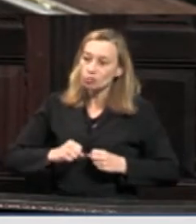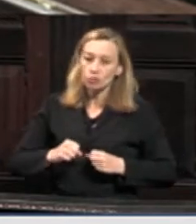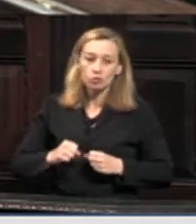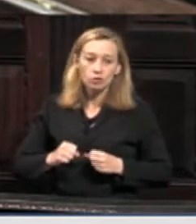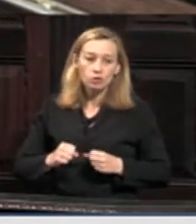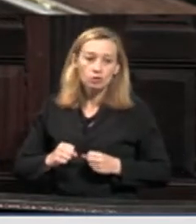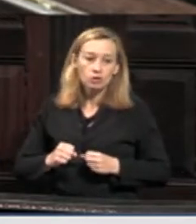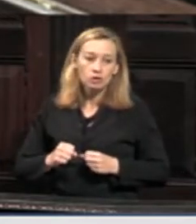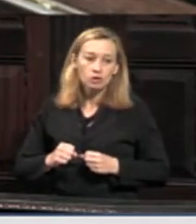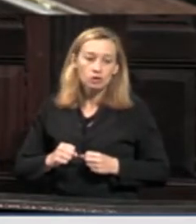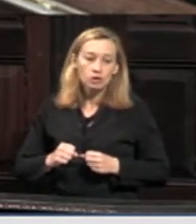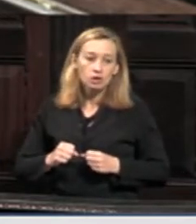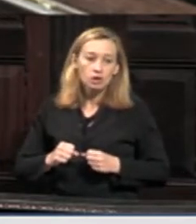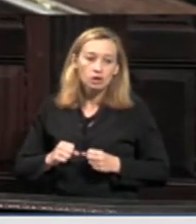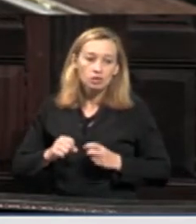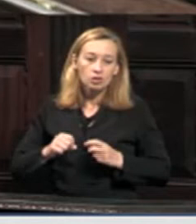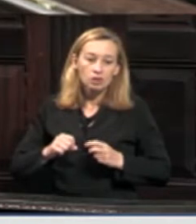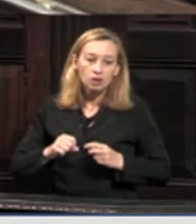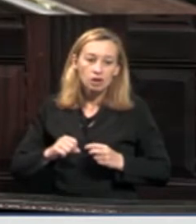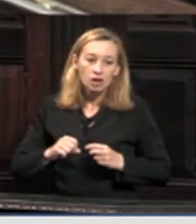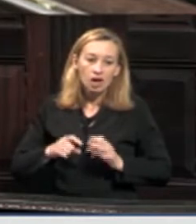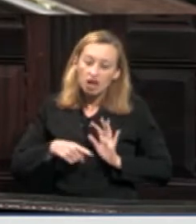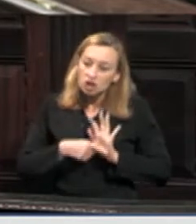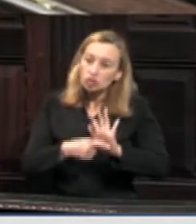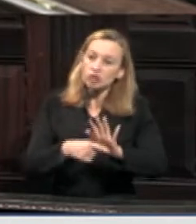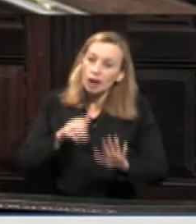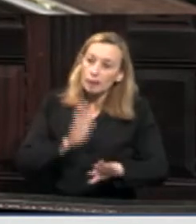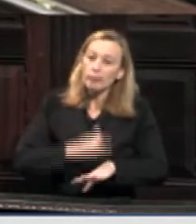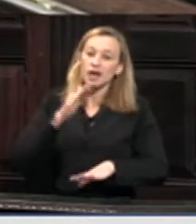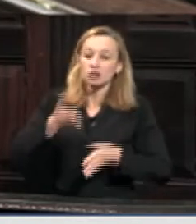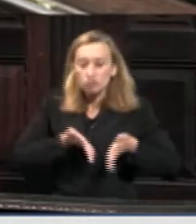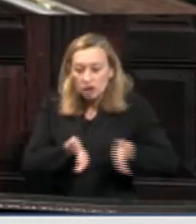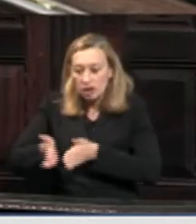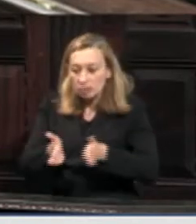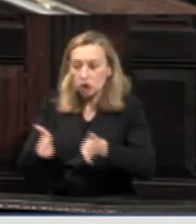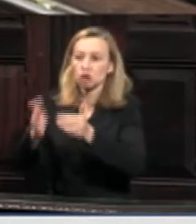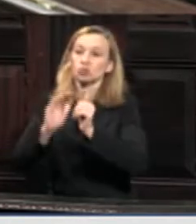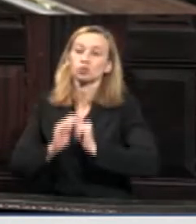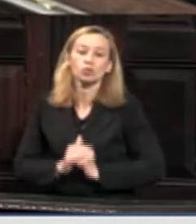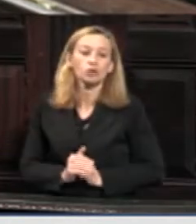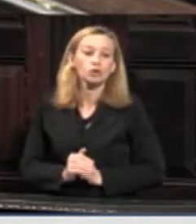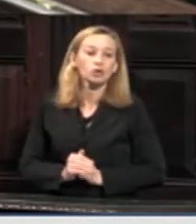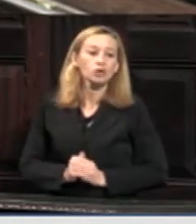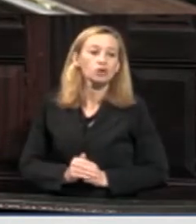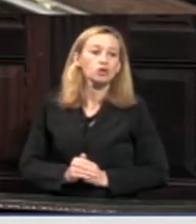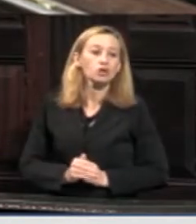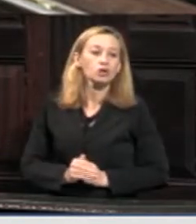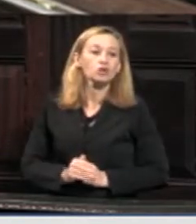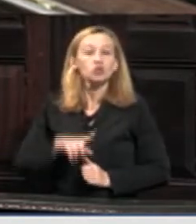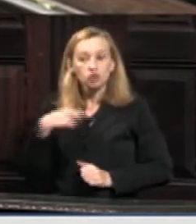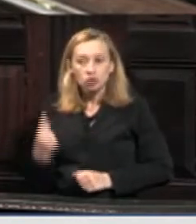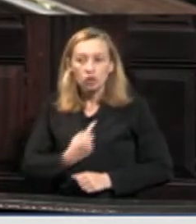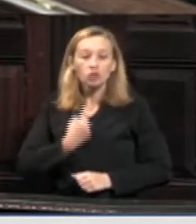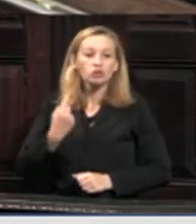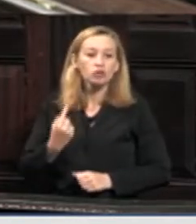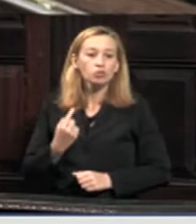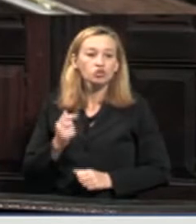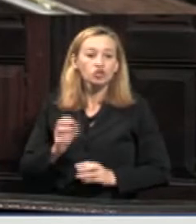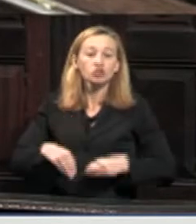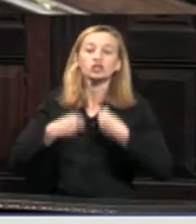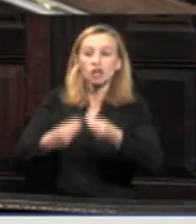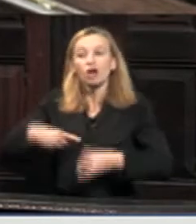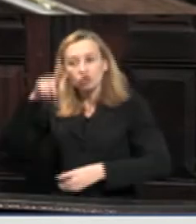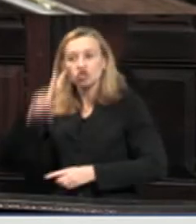na LOA o caminho que a gente tem trilhado enquanto casa de que nós vamos garantir